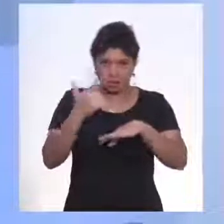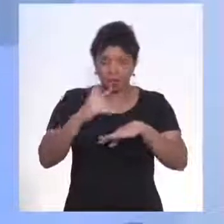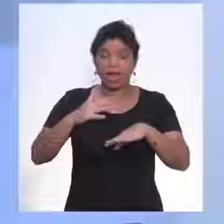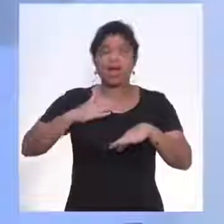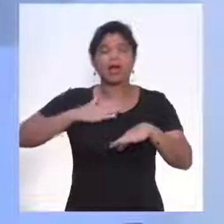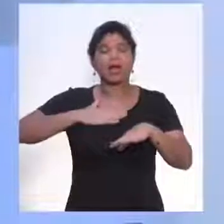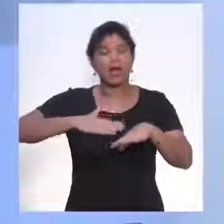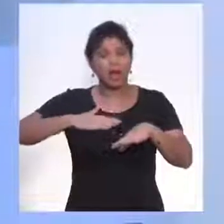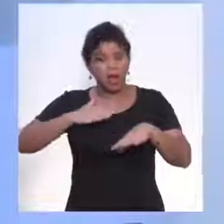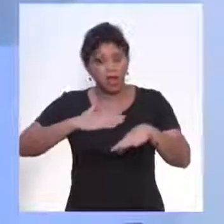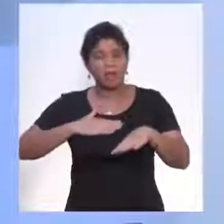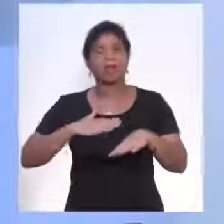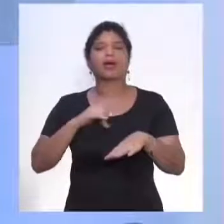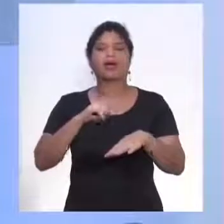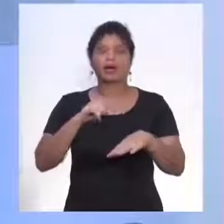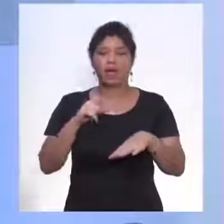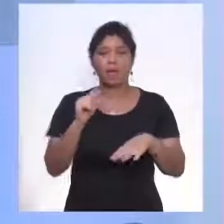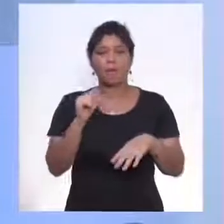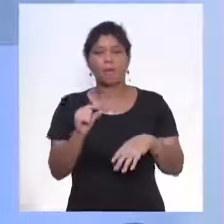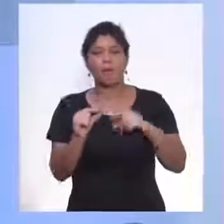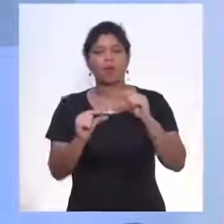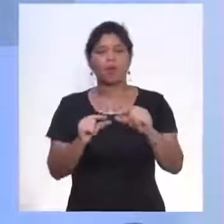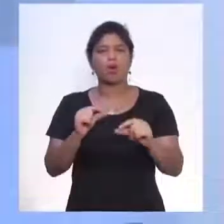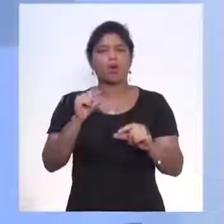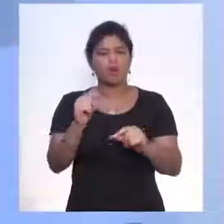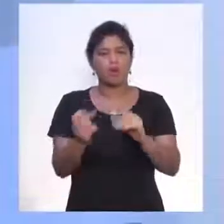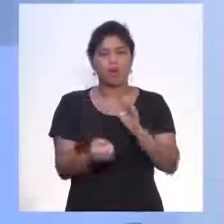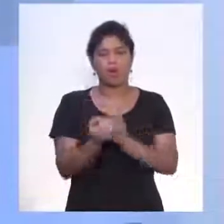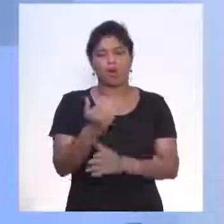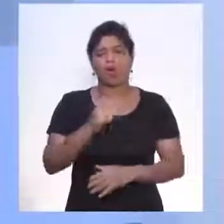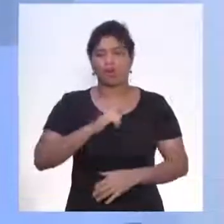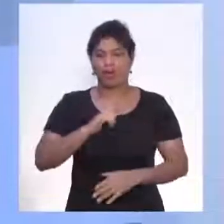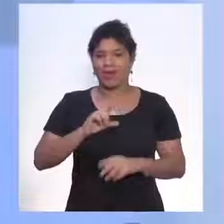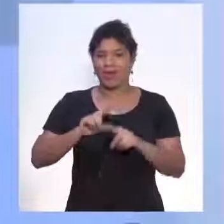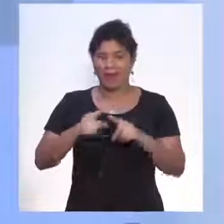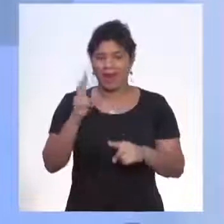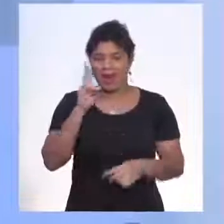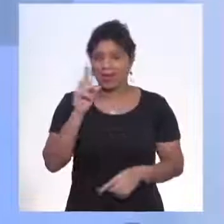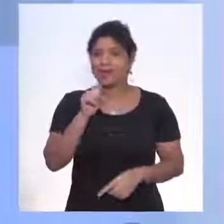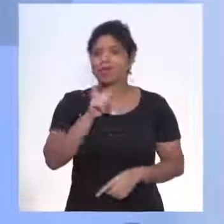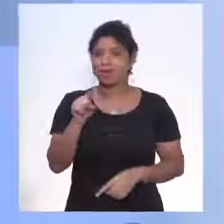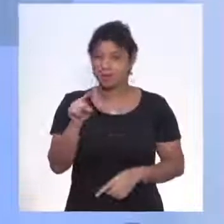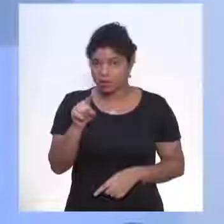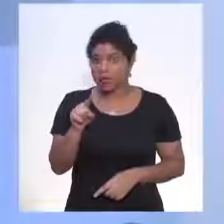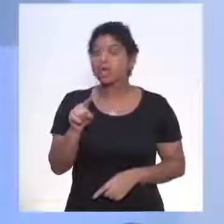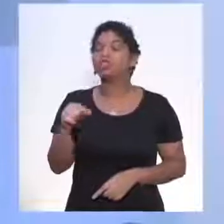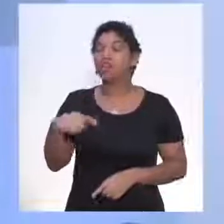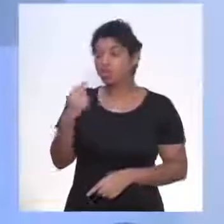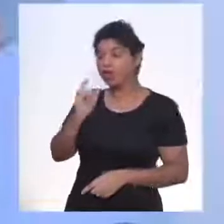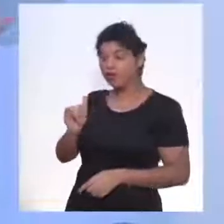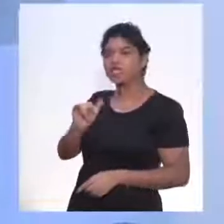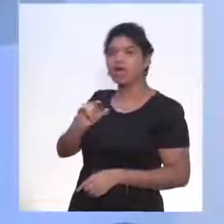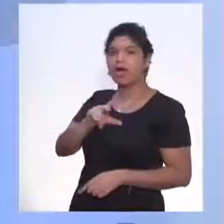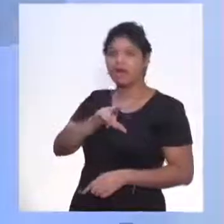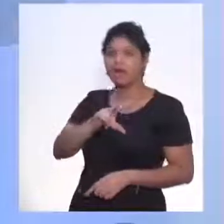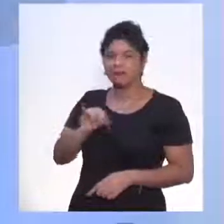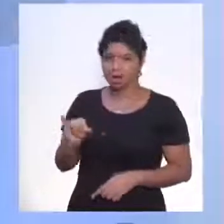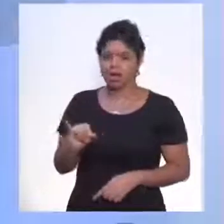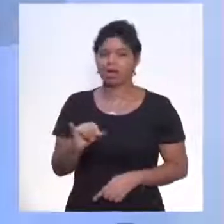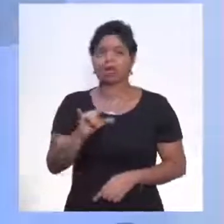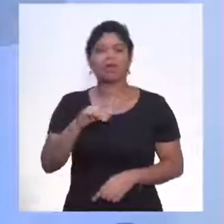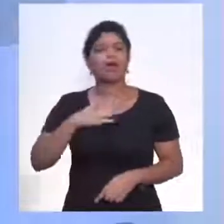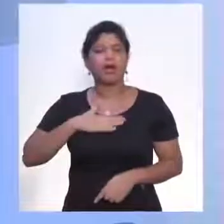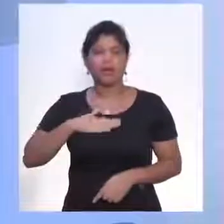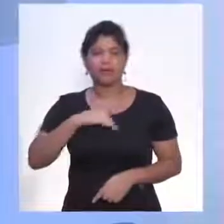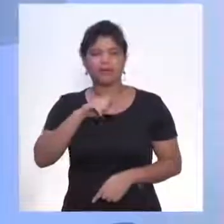vai aparecer, vai ficar aparecendo aí aos poucos para vocês. Mas, lembrando que vocês serão informados melhor aí, ninguém vai ser